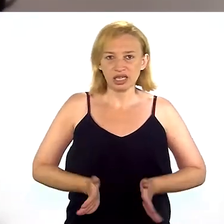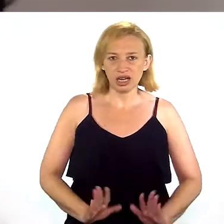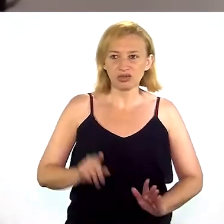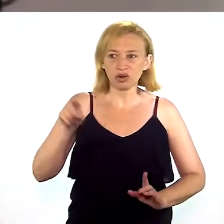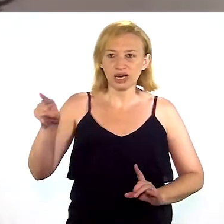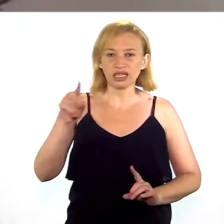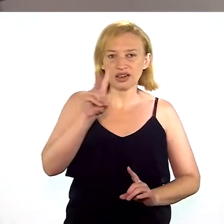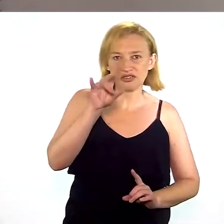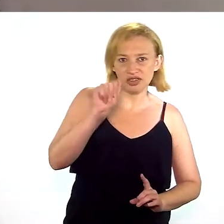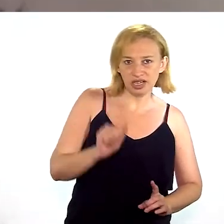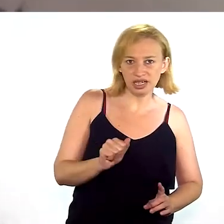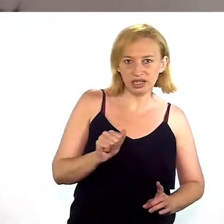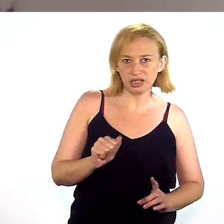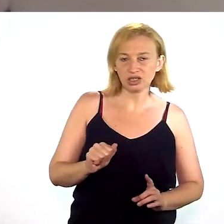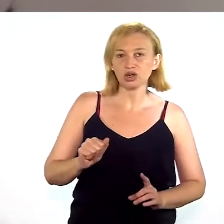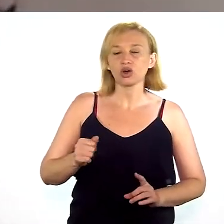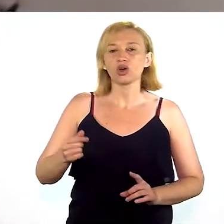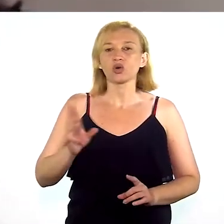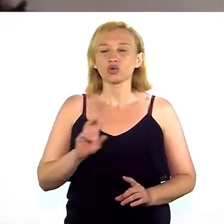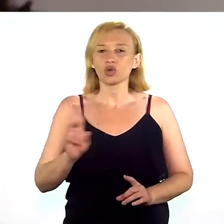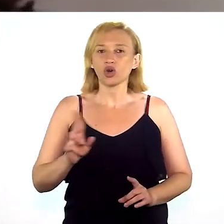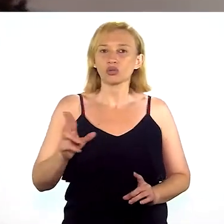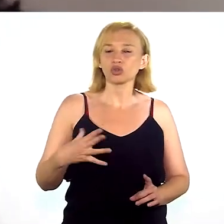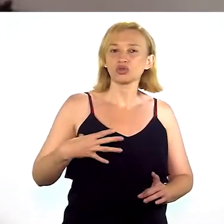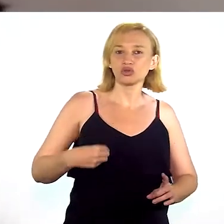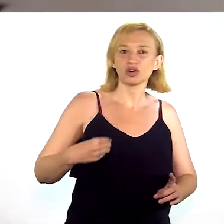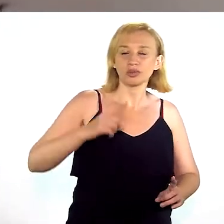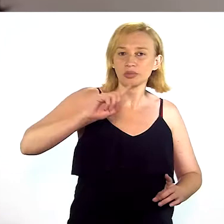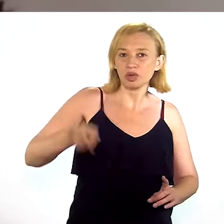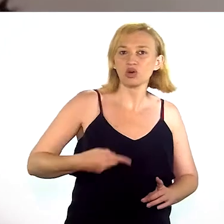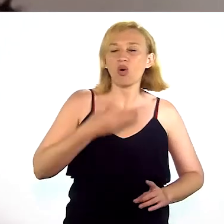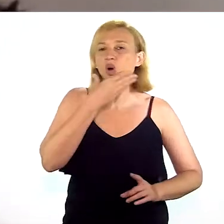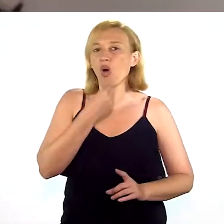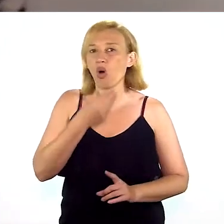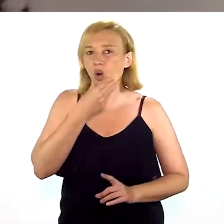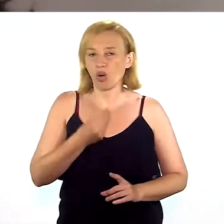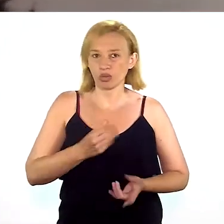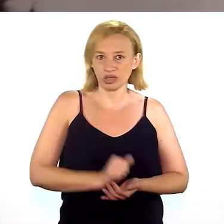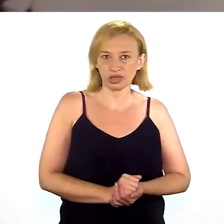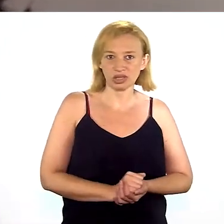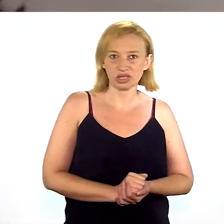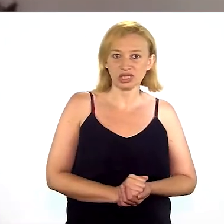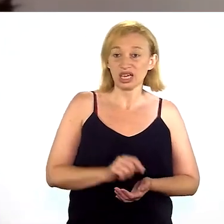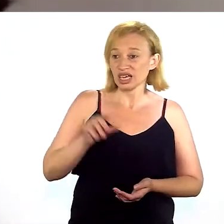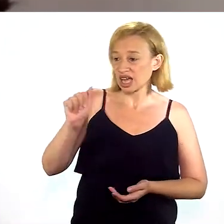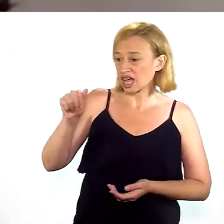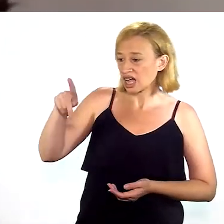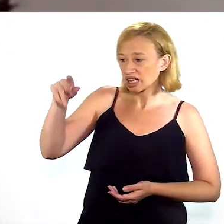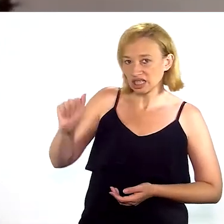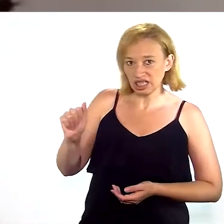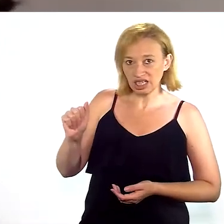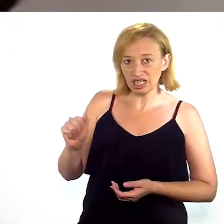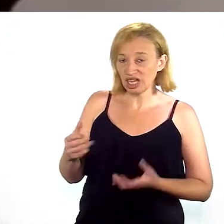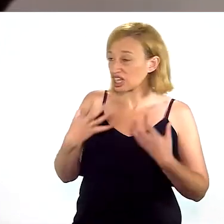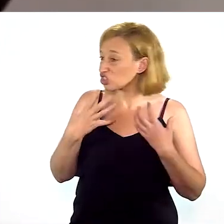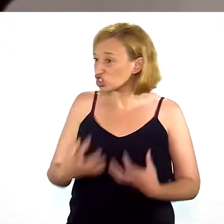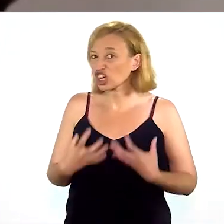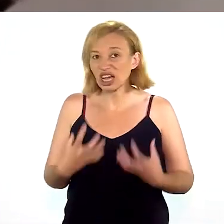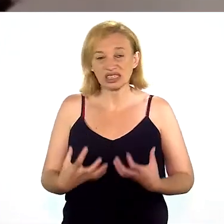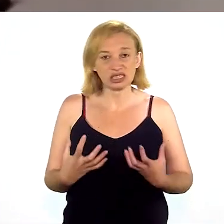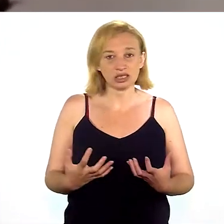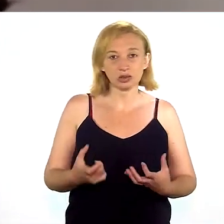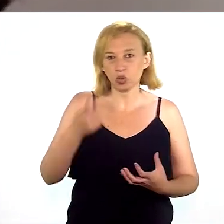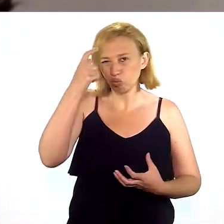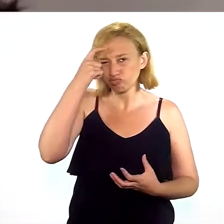engravidou da vila. E é bem interessante que o nome é o Filho de Mil Homens, mas essa anã, ela é abusada, e fica bem claro